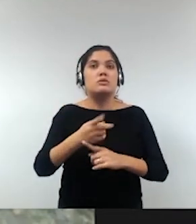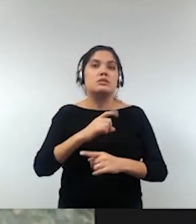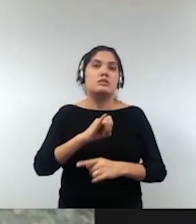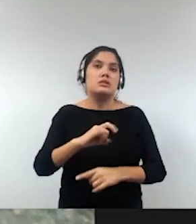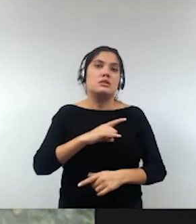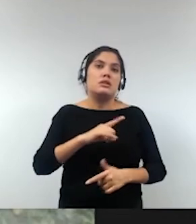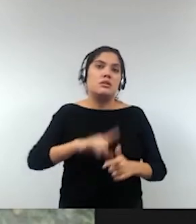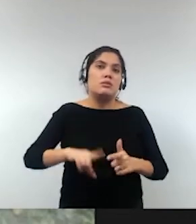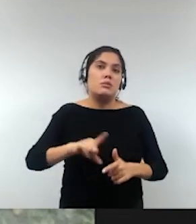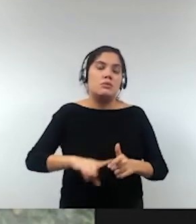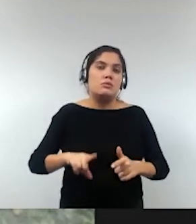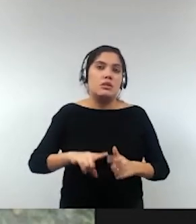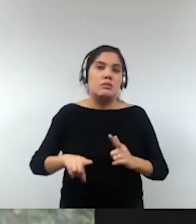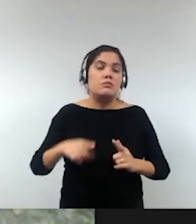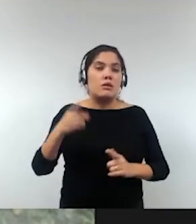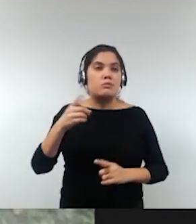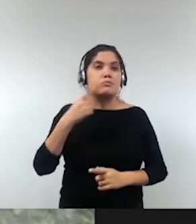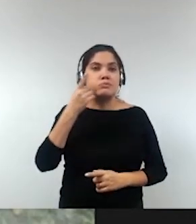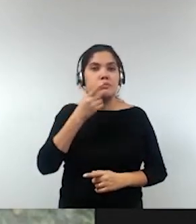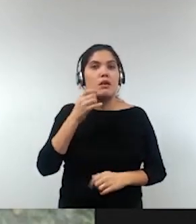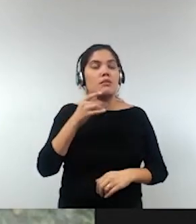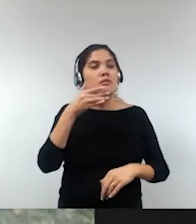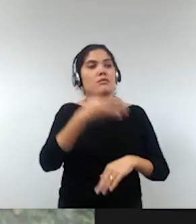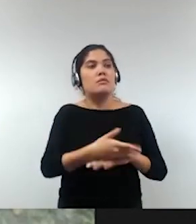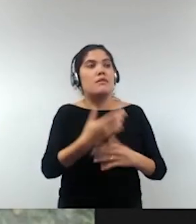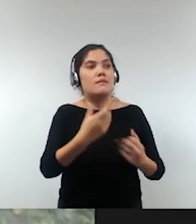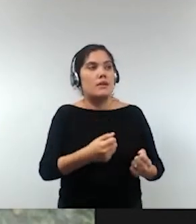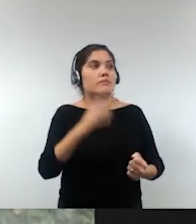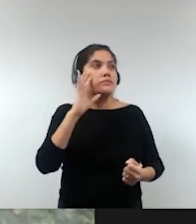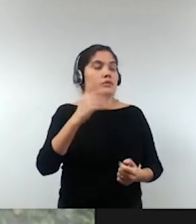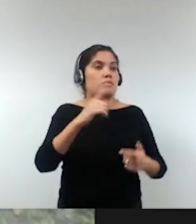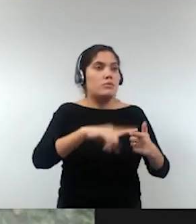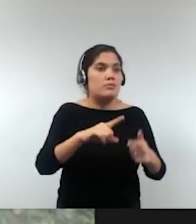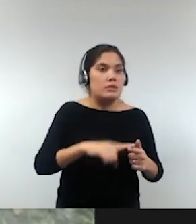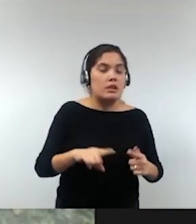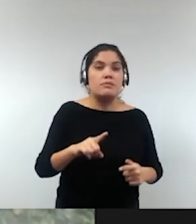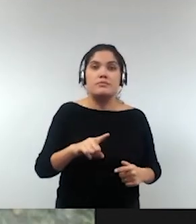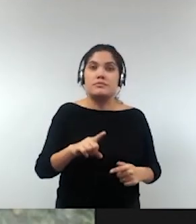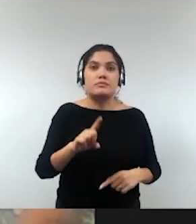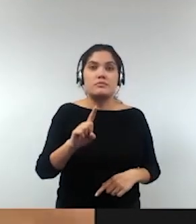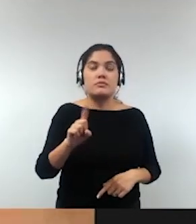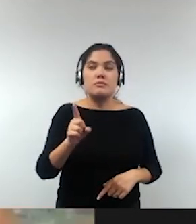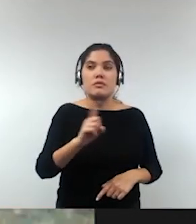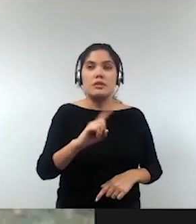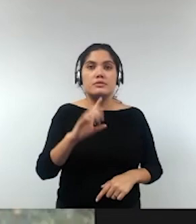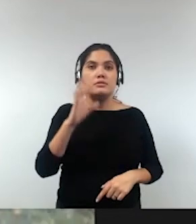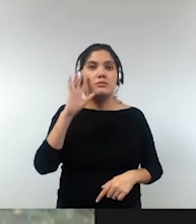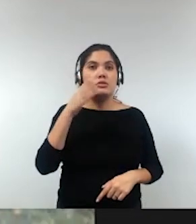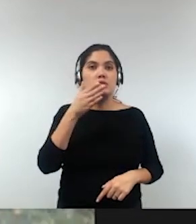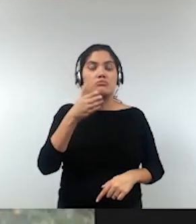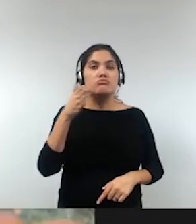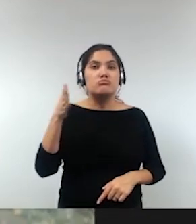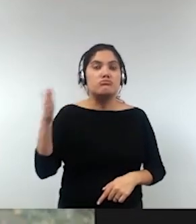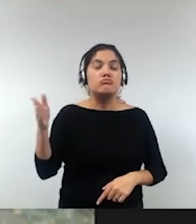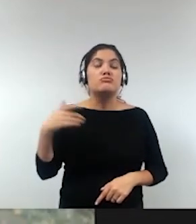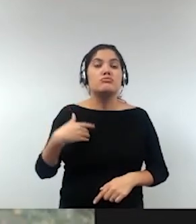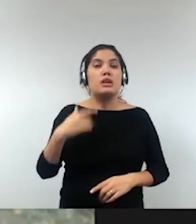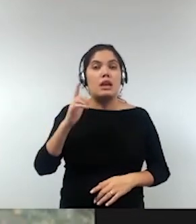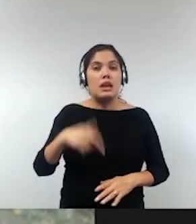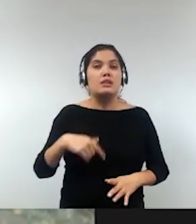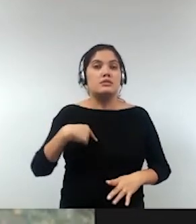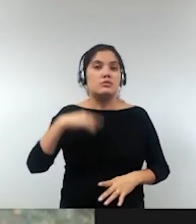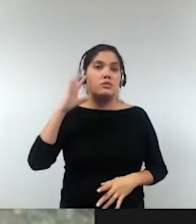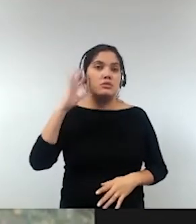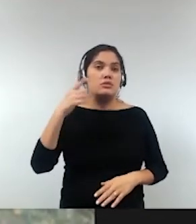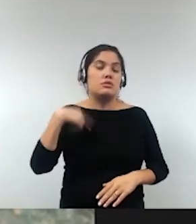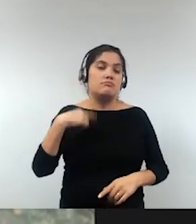problema. Então, se o advogado diz a ele, vamos ajuizar uma demanda, e não traz outra janela, é essa janela que ele